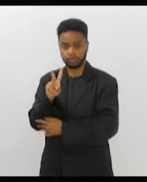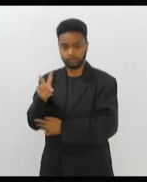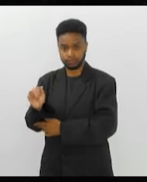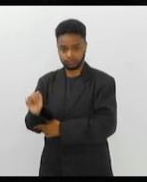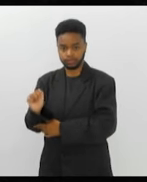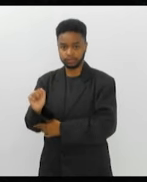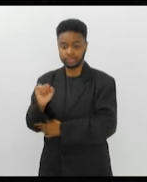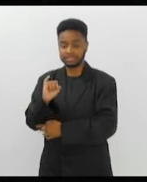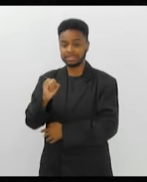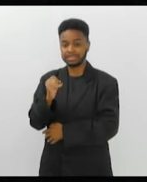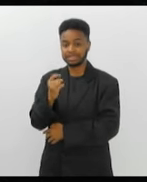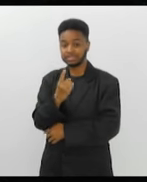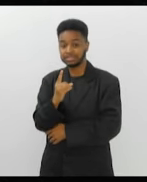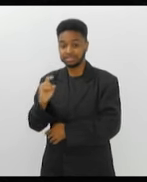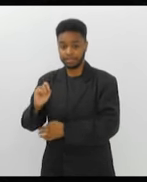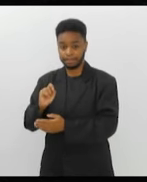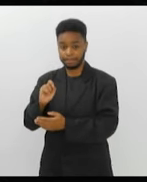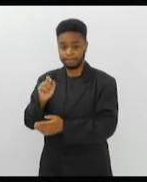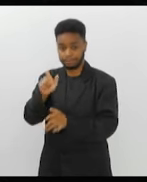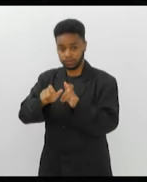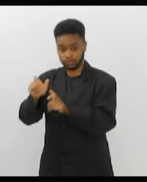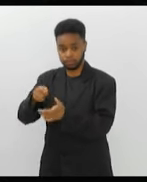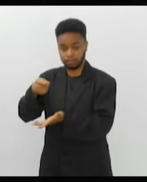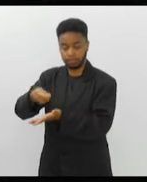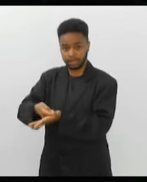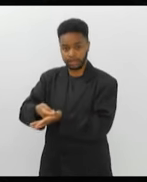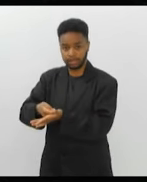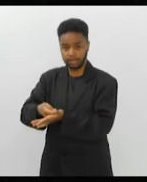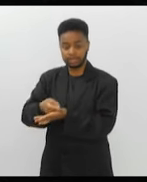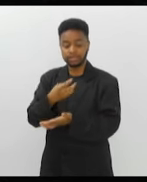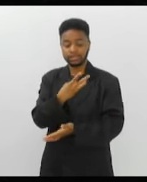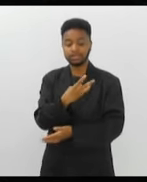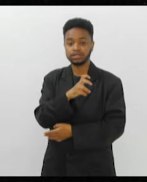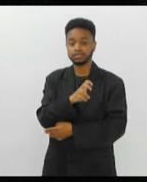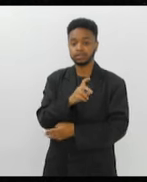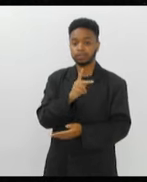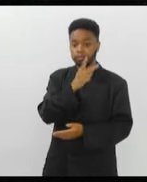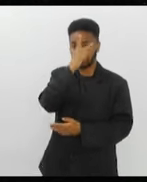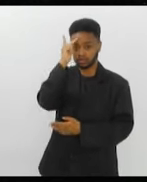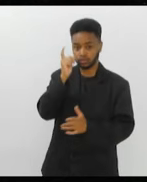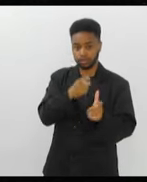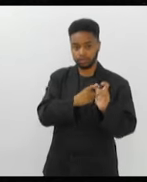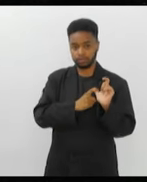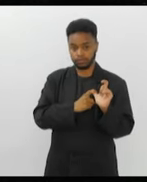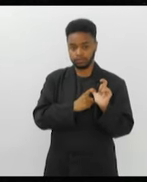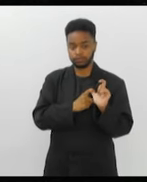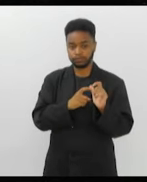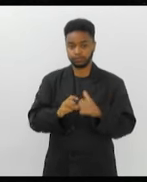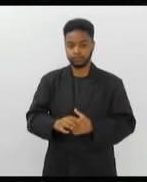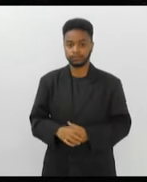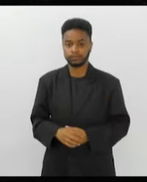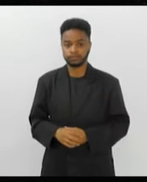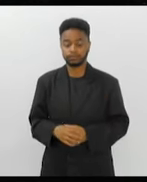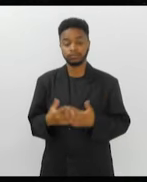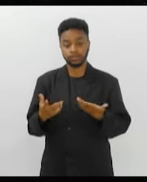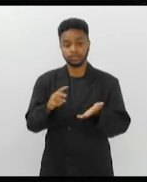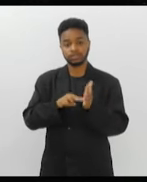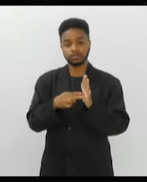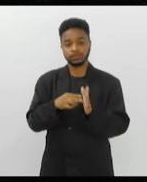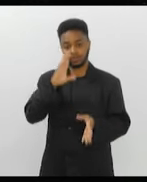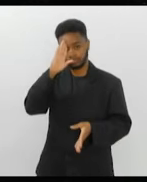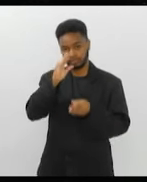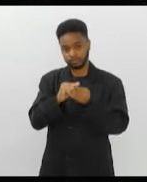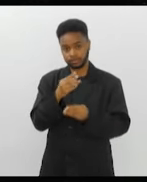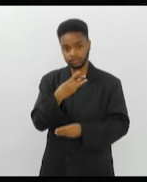100 pessoas que pagarem IPVA, 35 vão ficar devendo. Isso é